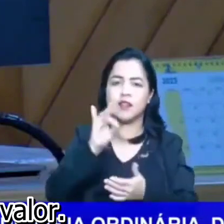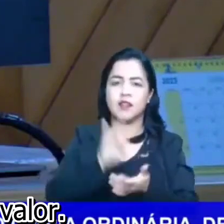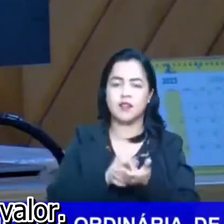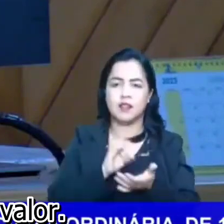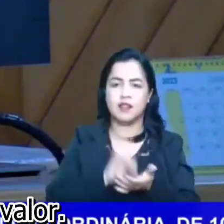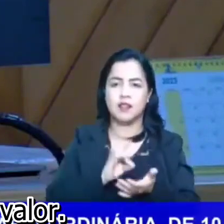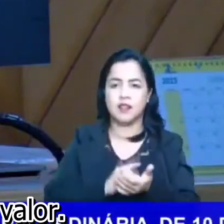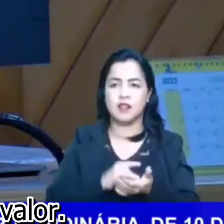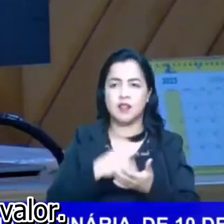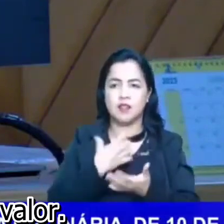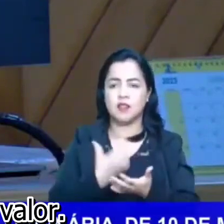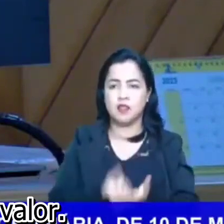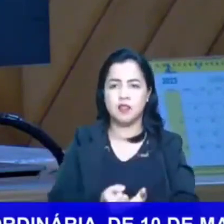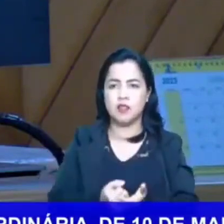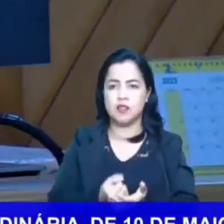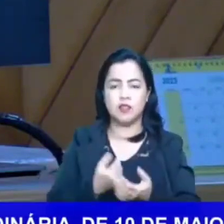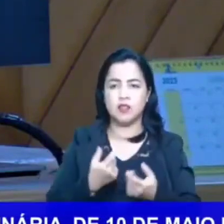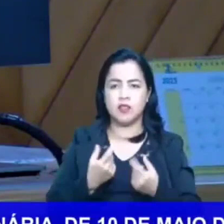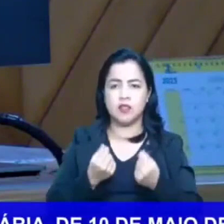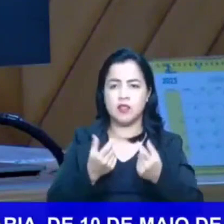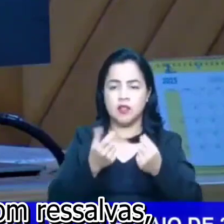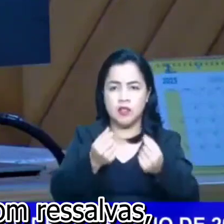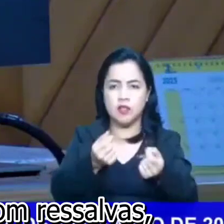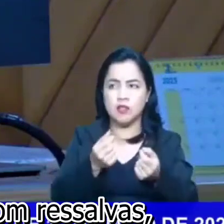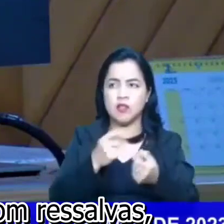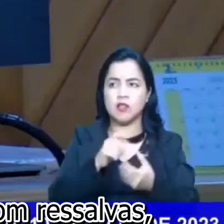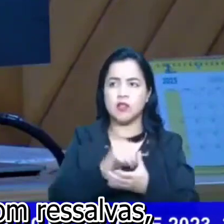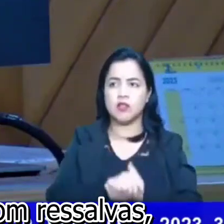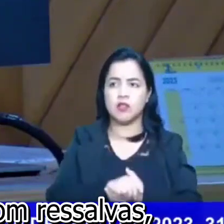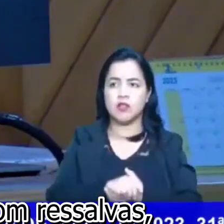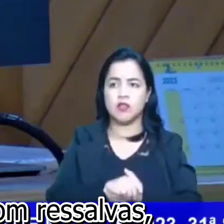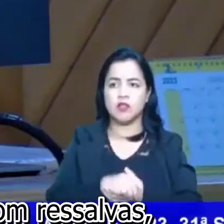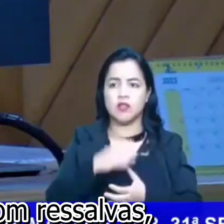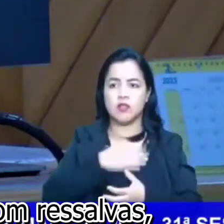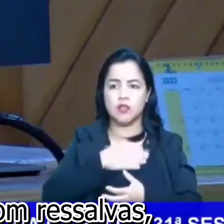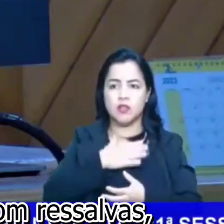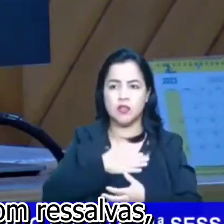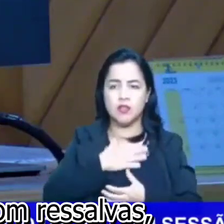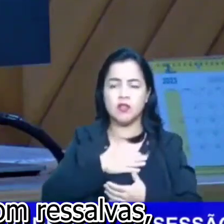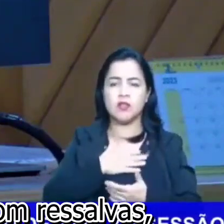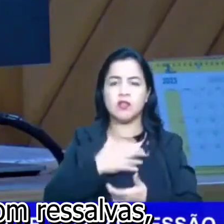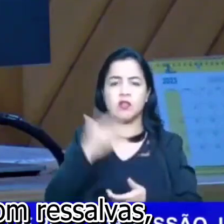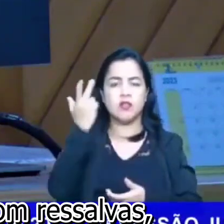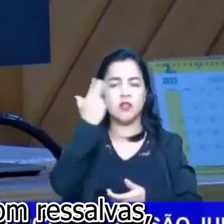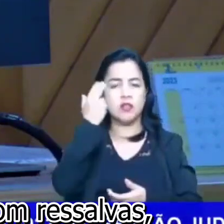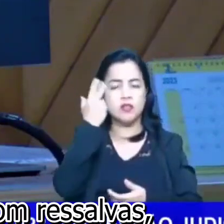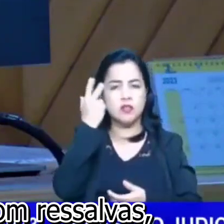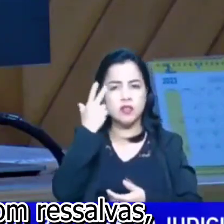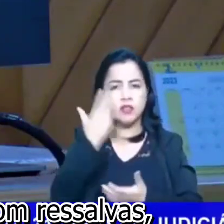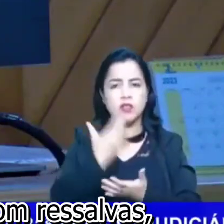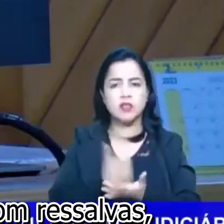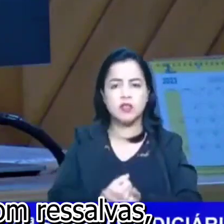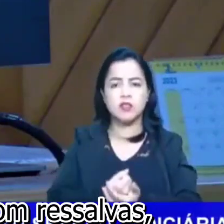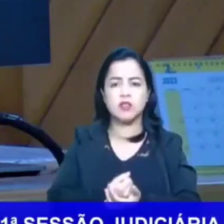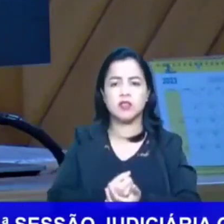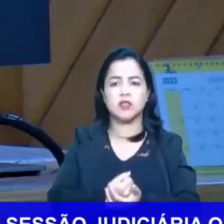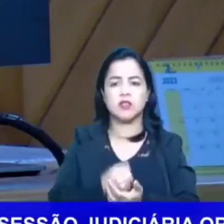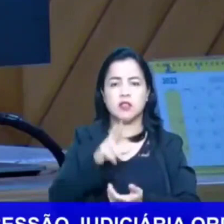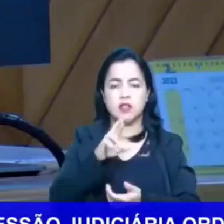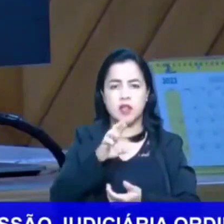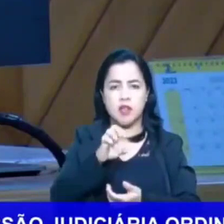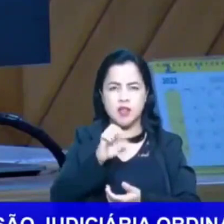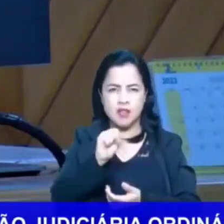ela não recebeu nenhum valor. Então, a minha tendência natural era aprovação com